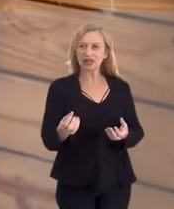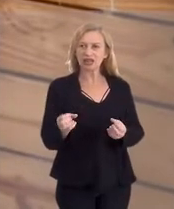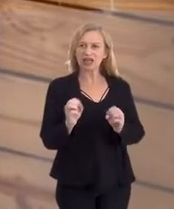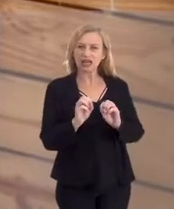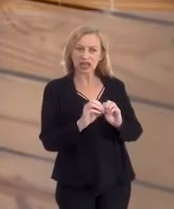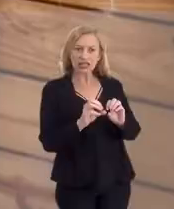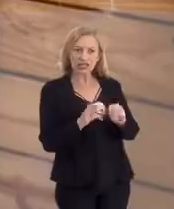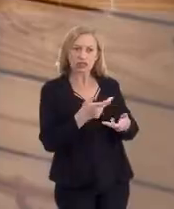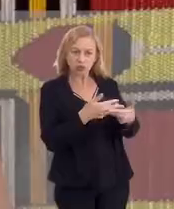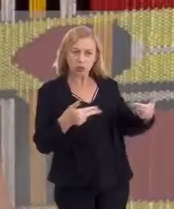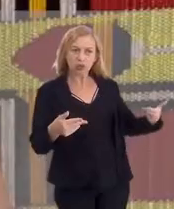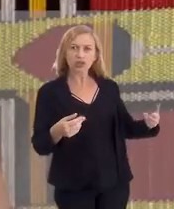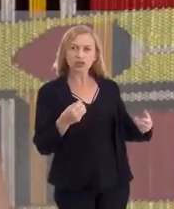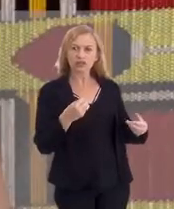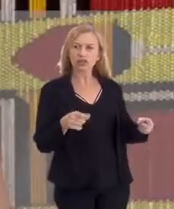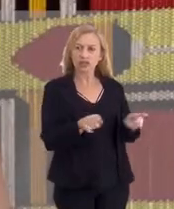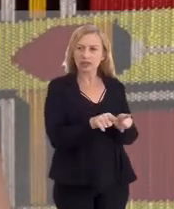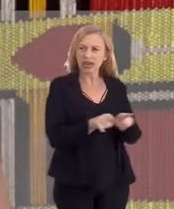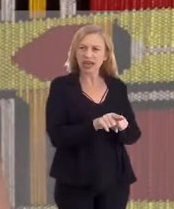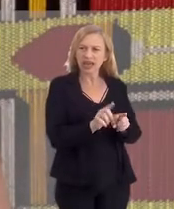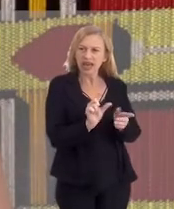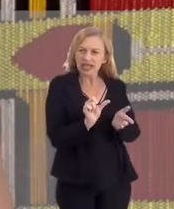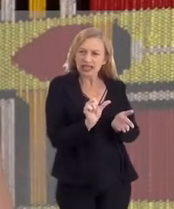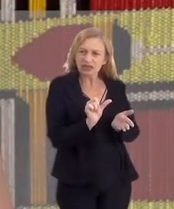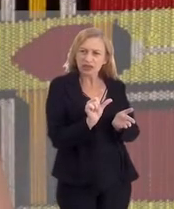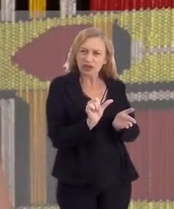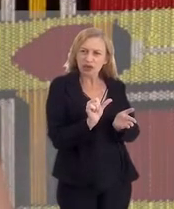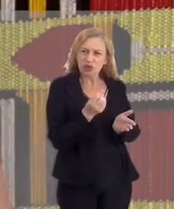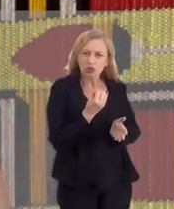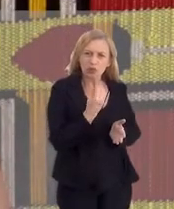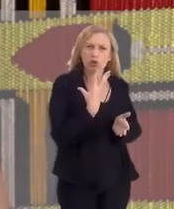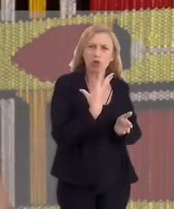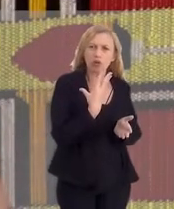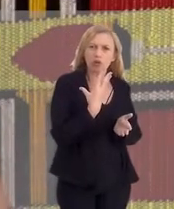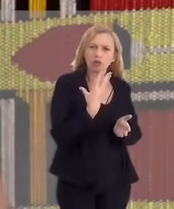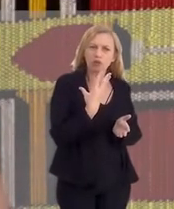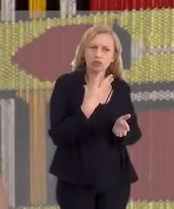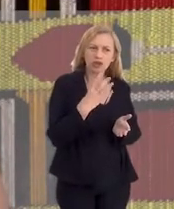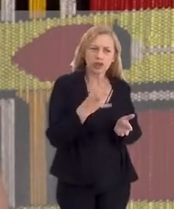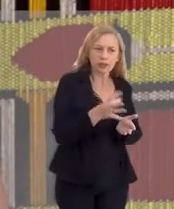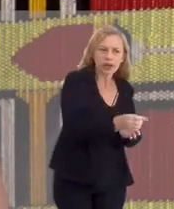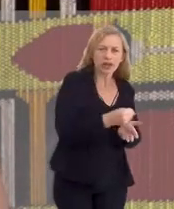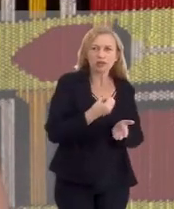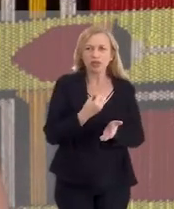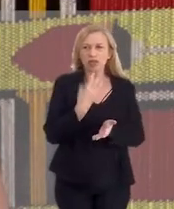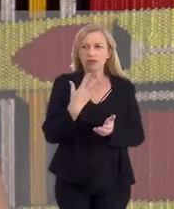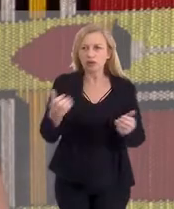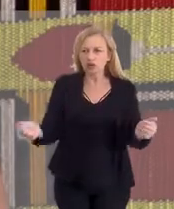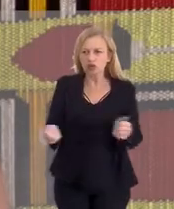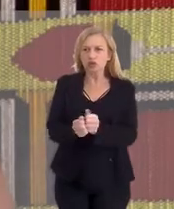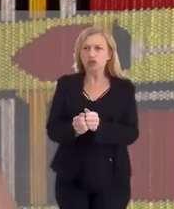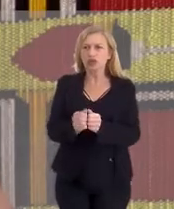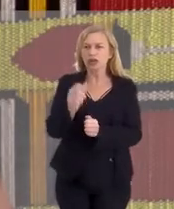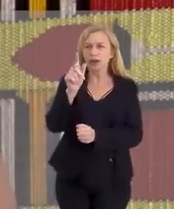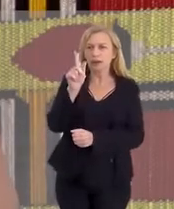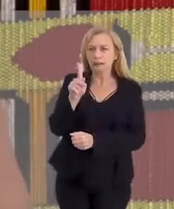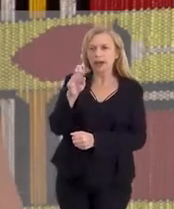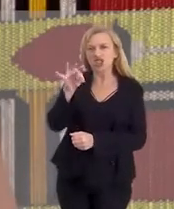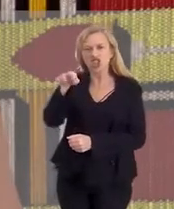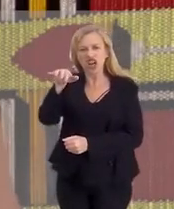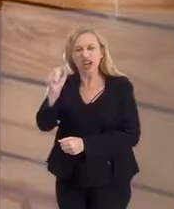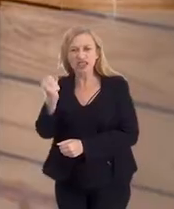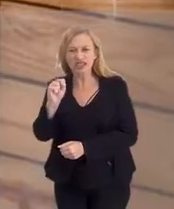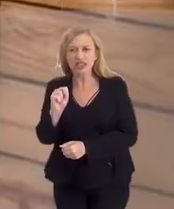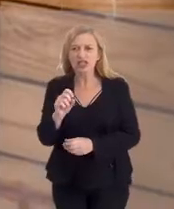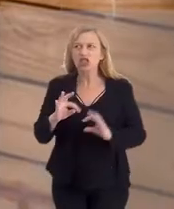deles, eles não ensinam muita coisa também. Então essa foi a chavezinha, né? Nós pegamos o que era bom e juntamos a